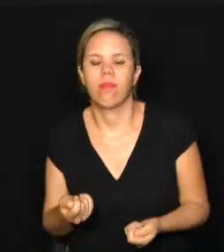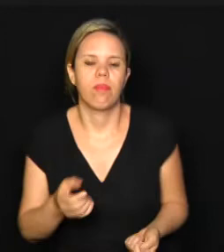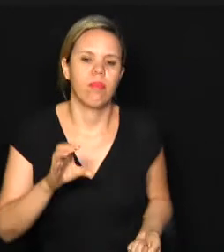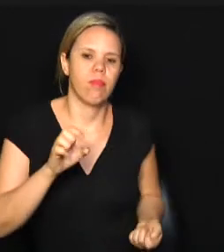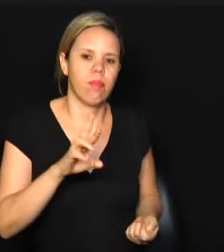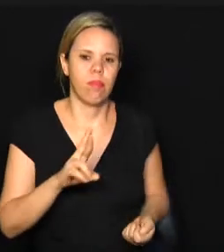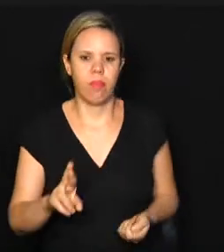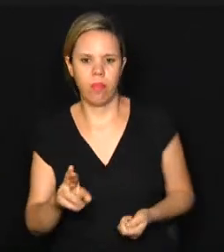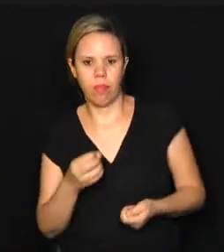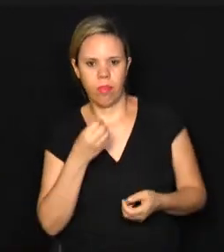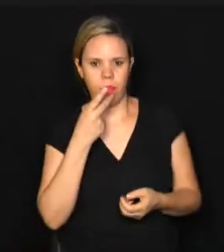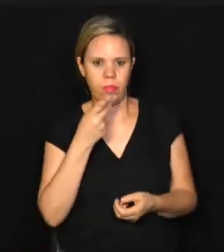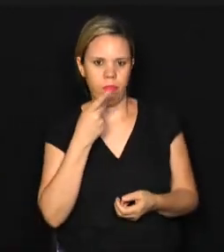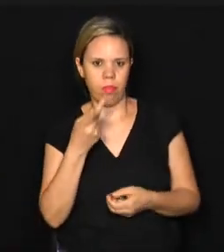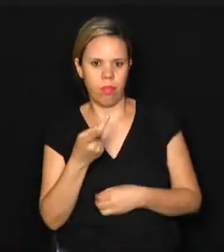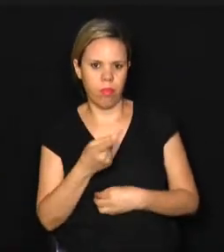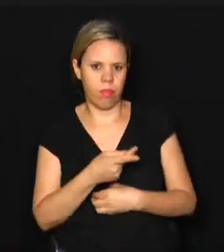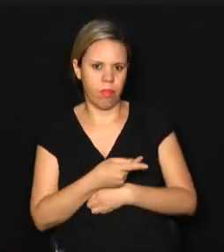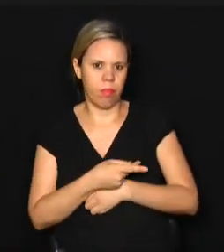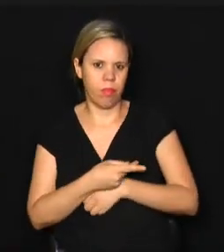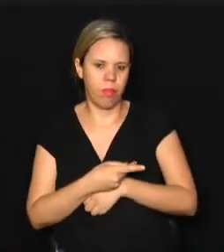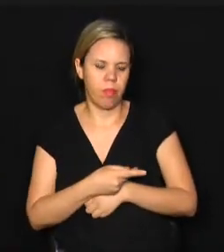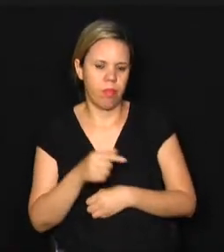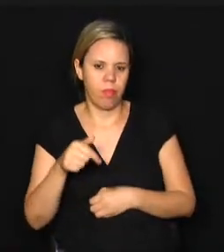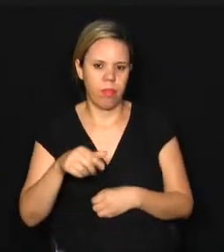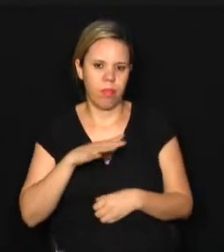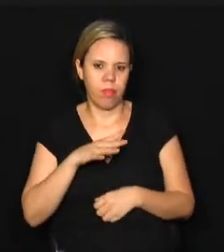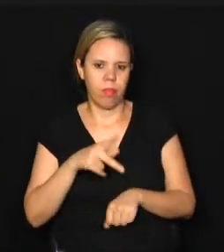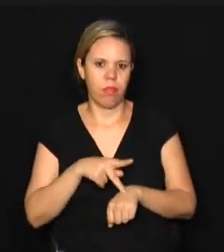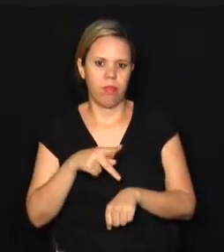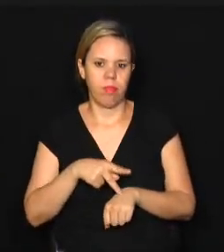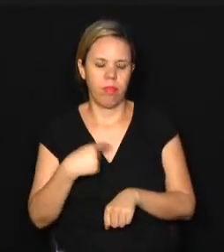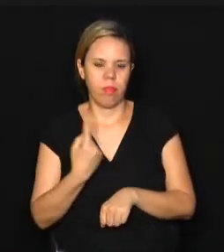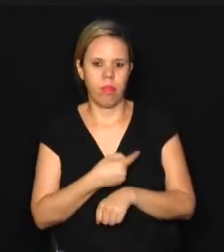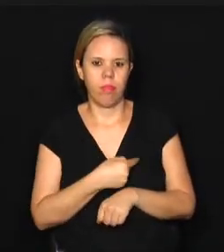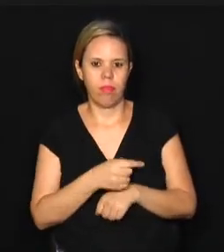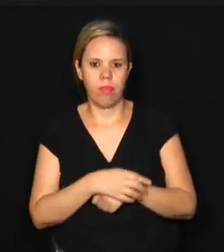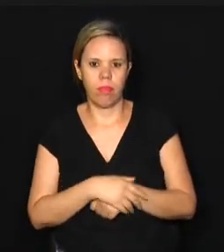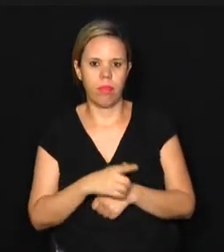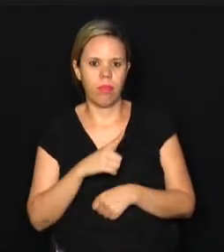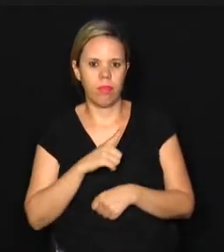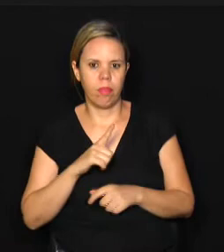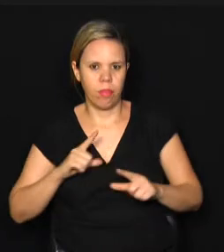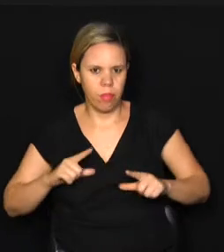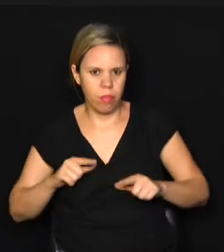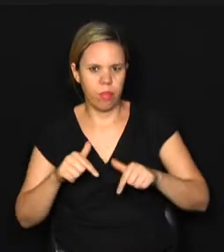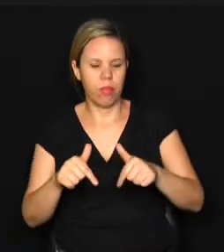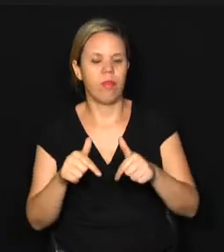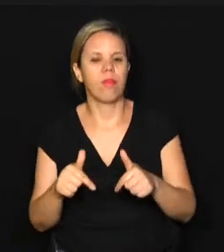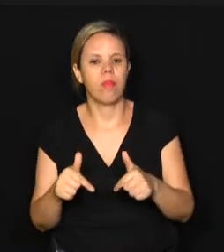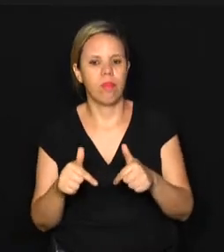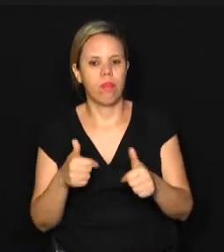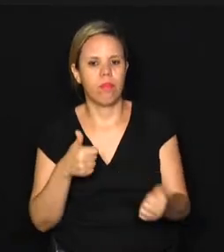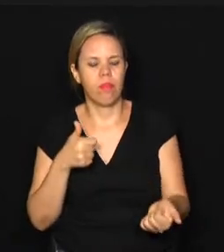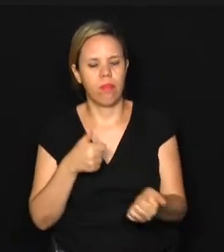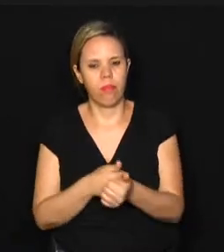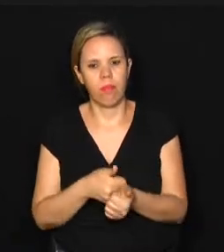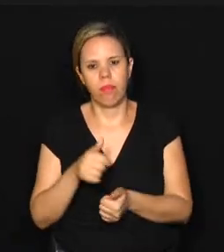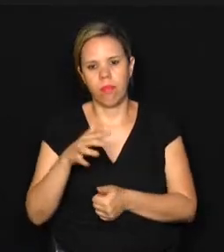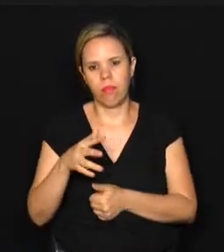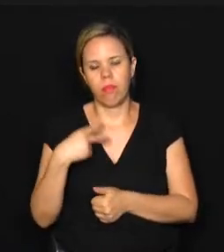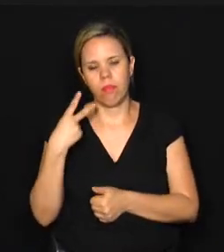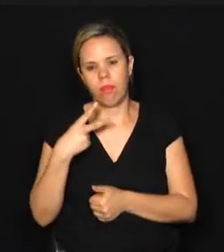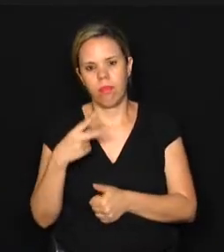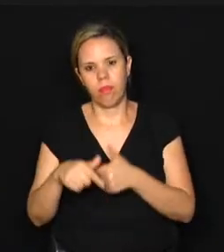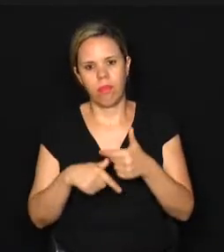comentou. E aqui em Pedreira a gente tem agido muito perto dos